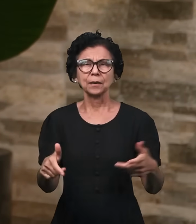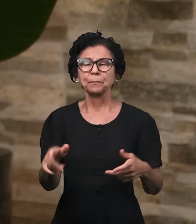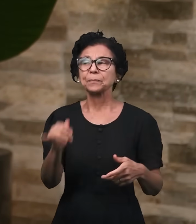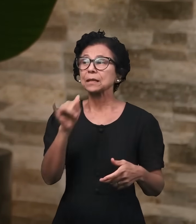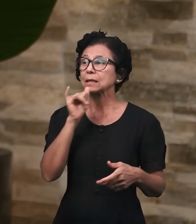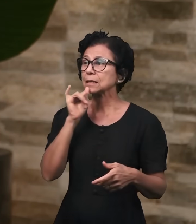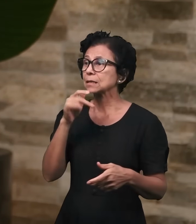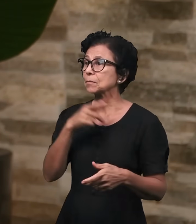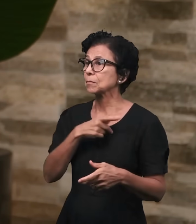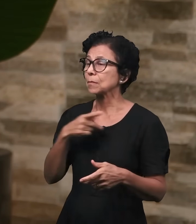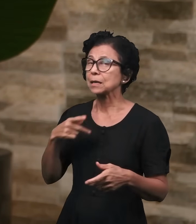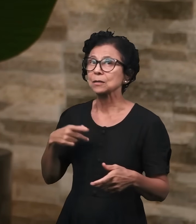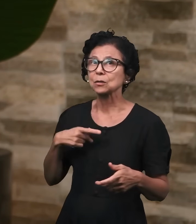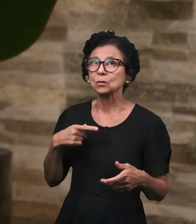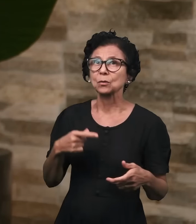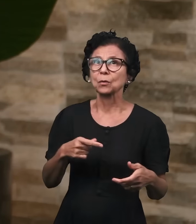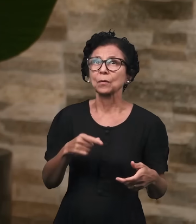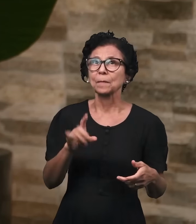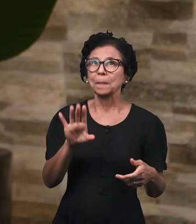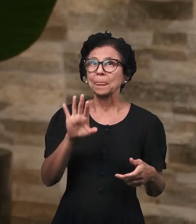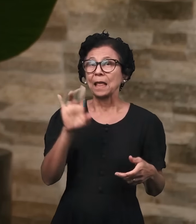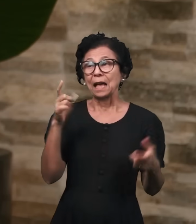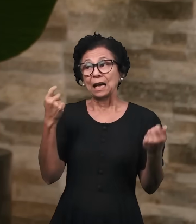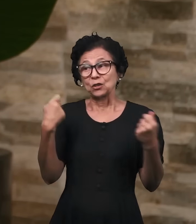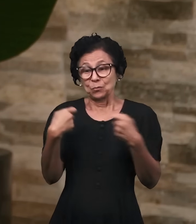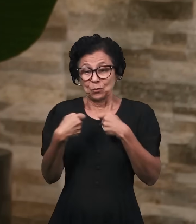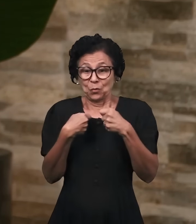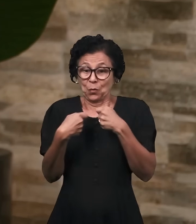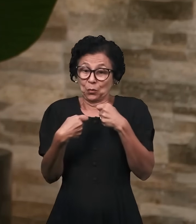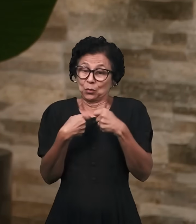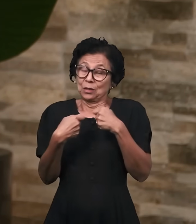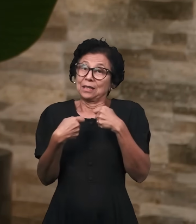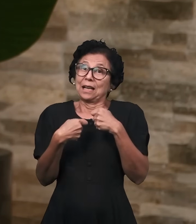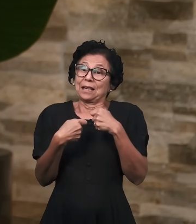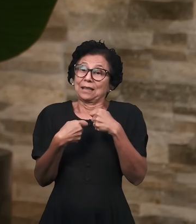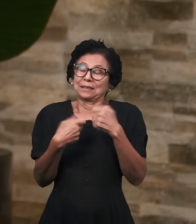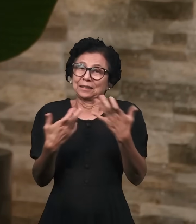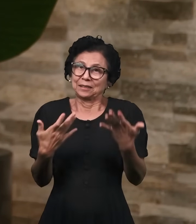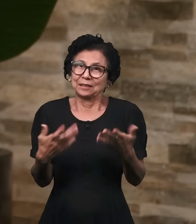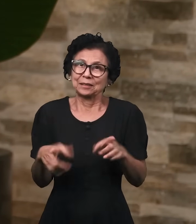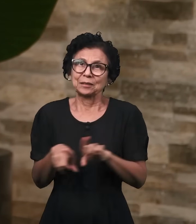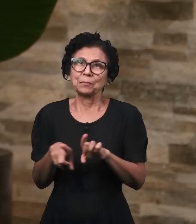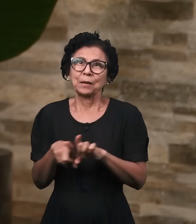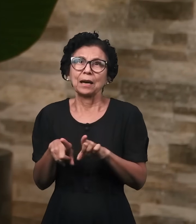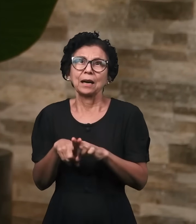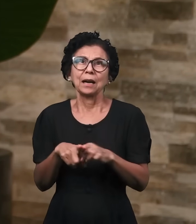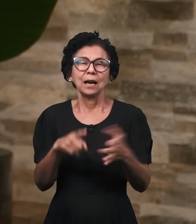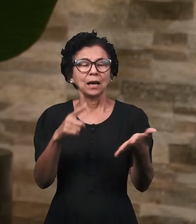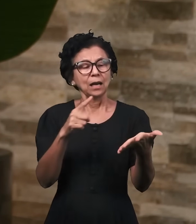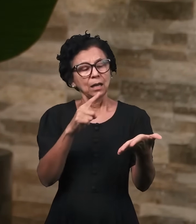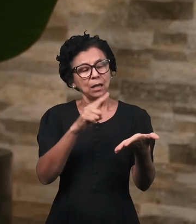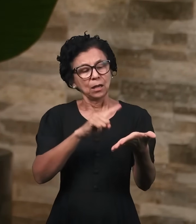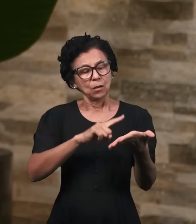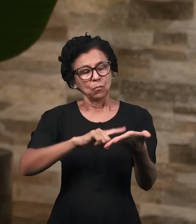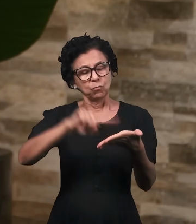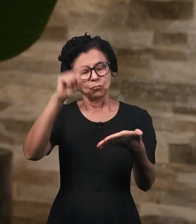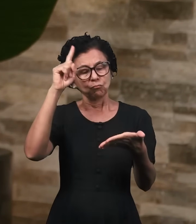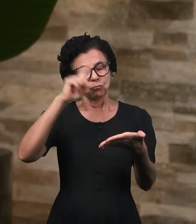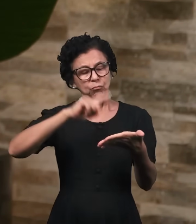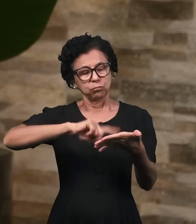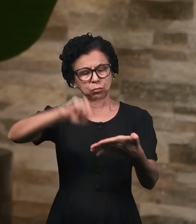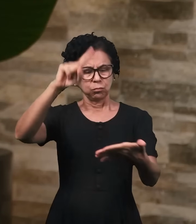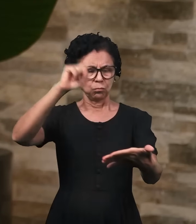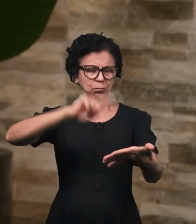hábito, e nós temos de nos controlar, senão nós incorremos nele também, de avançar para ser